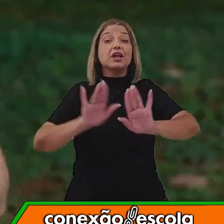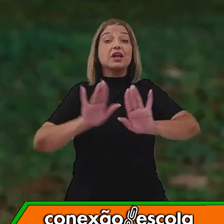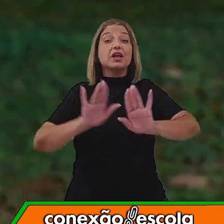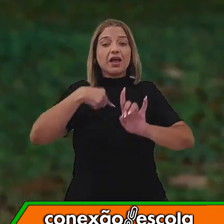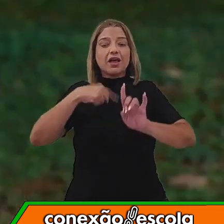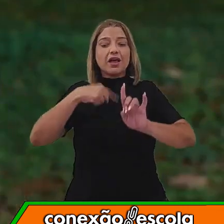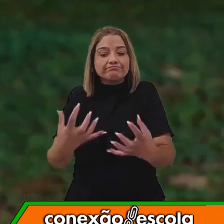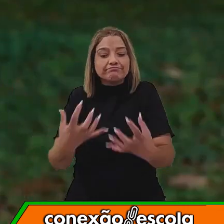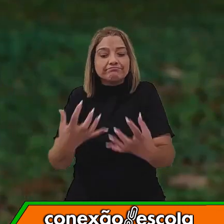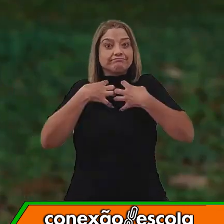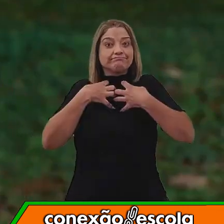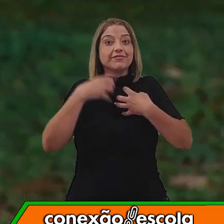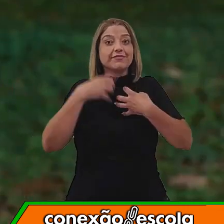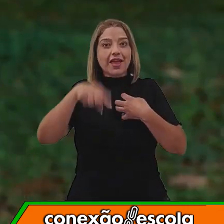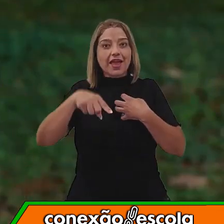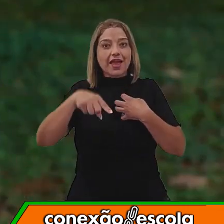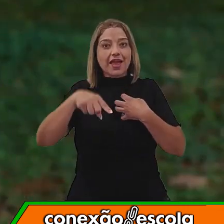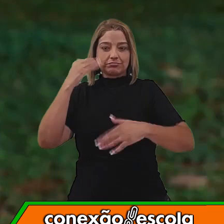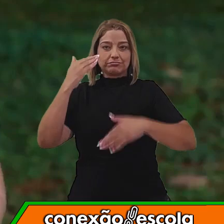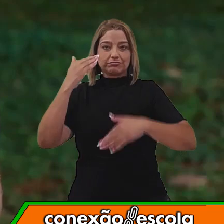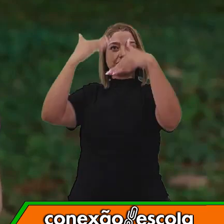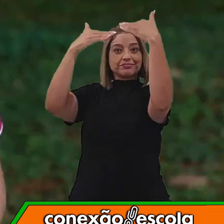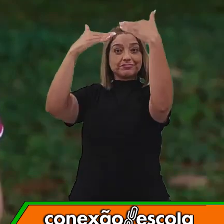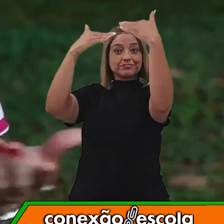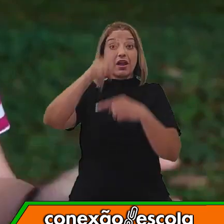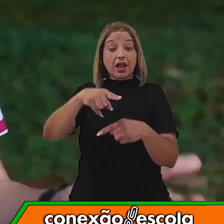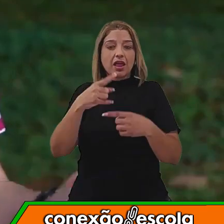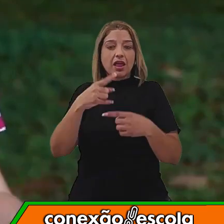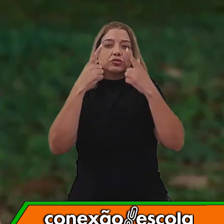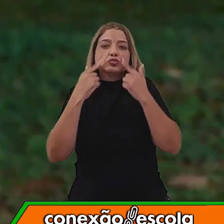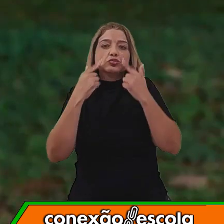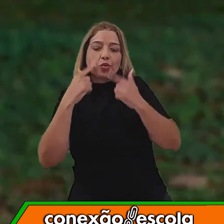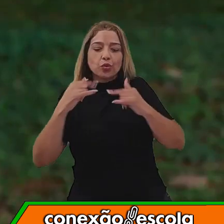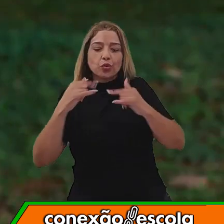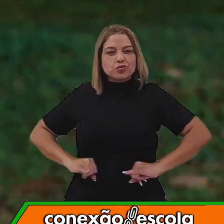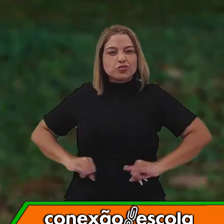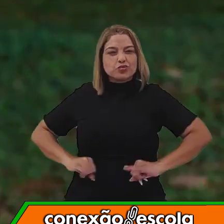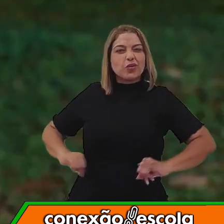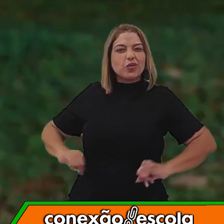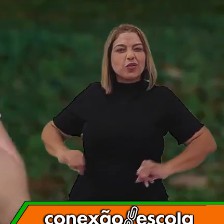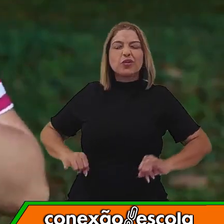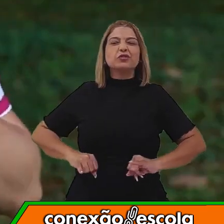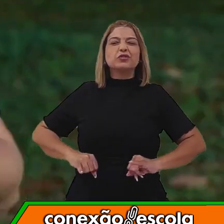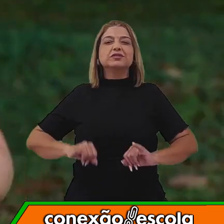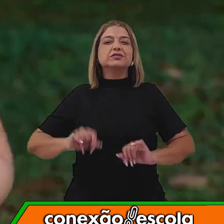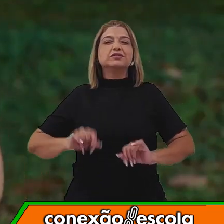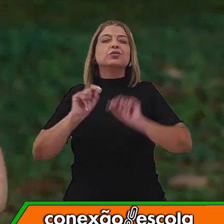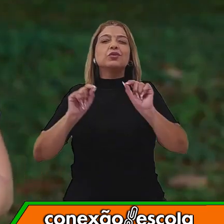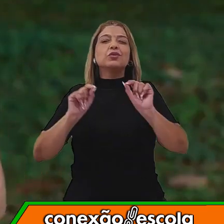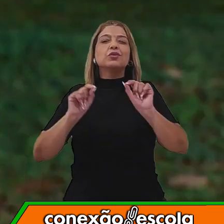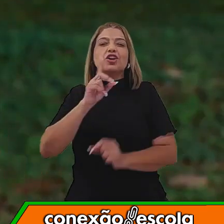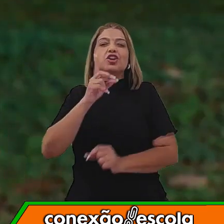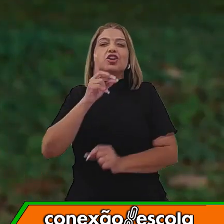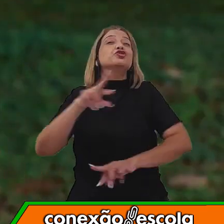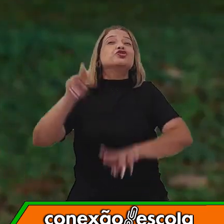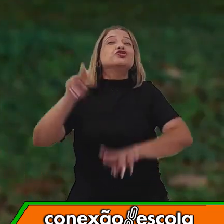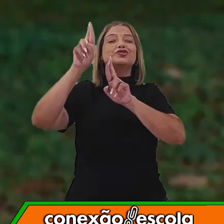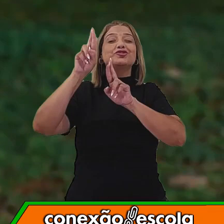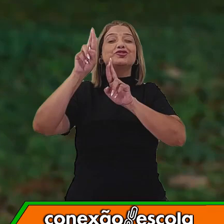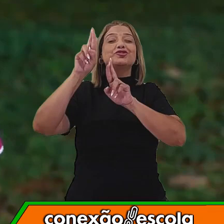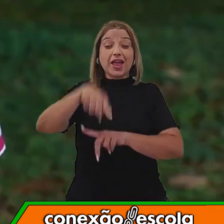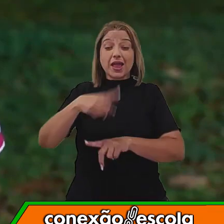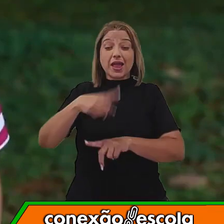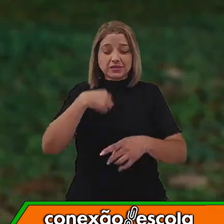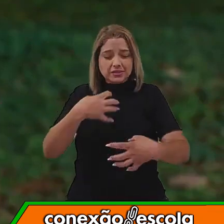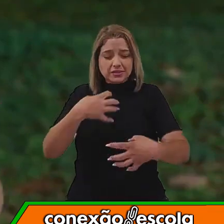cuidado que te ajudou a ser gerado. As dores, o choro, o dia tão esperado. Ela vem do corpo da gente, do lugar de